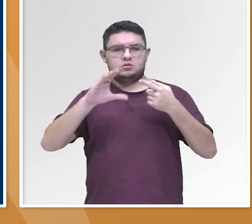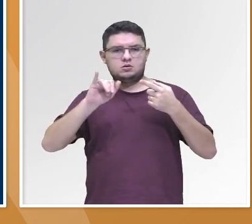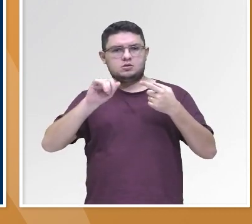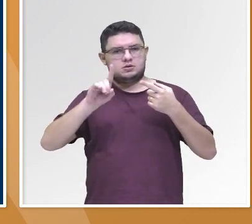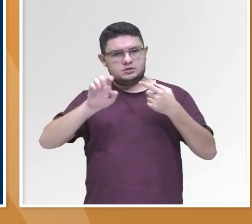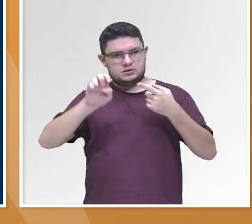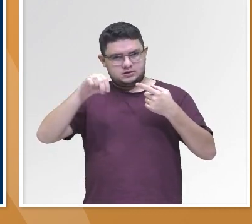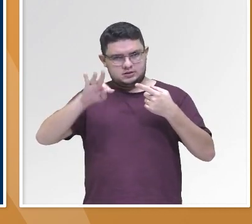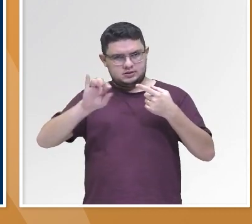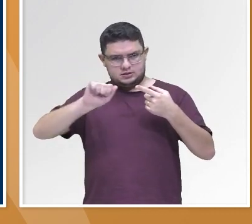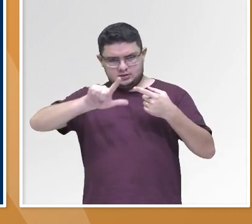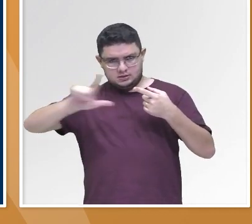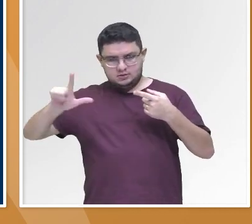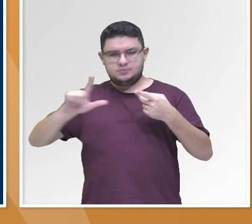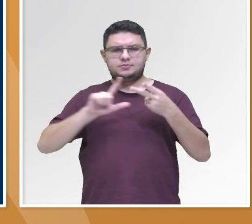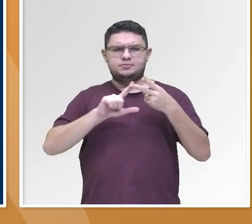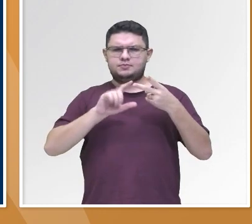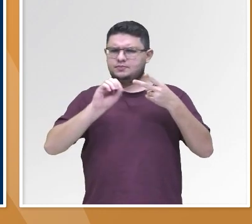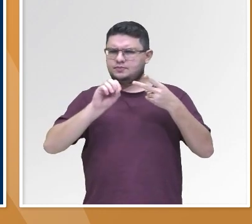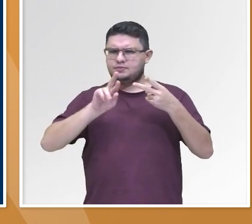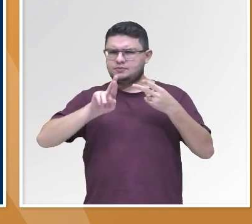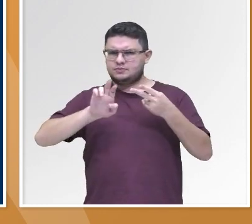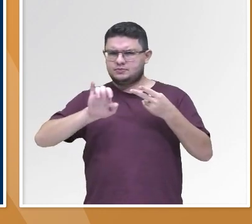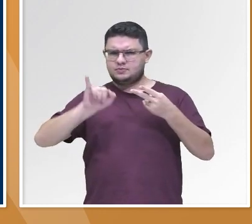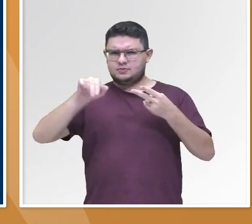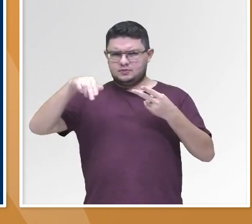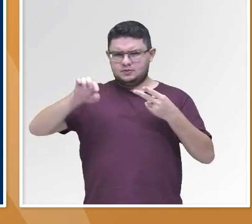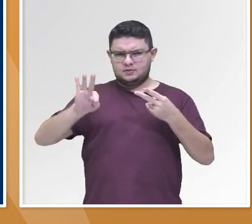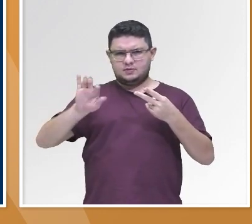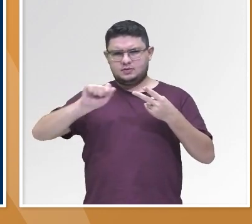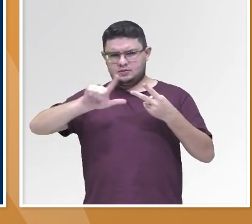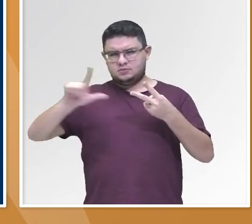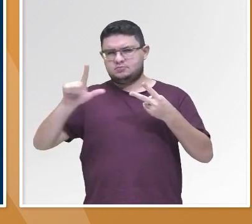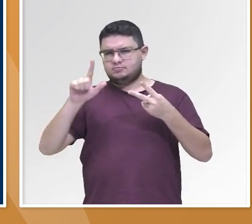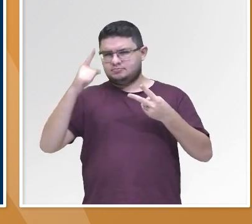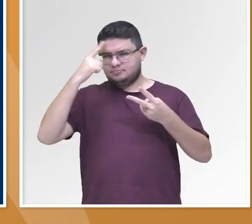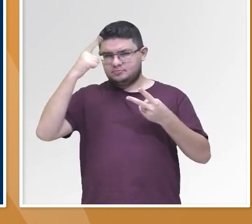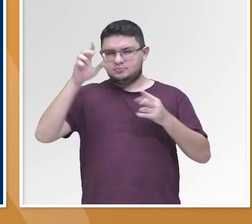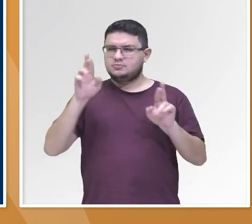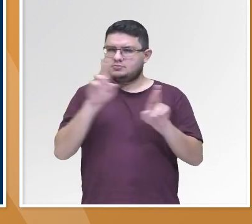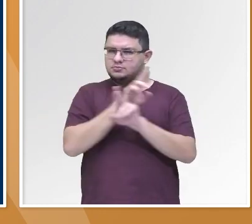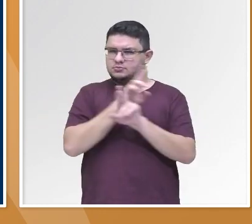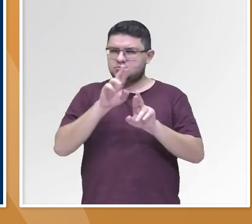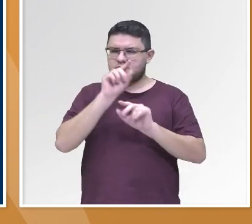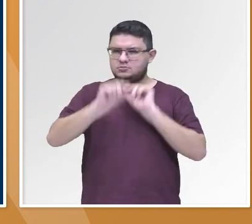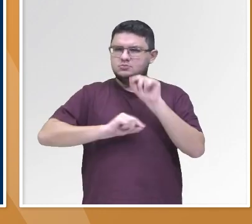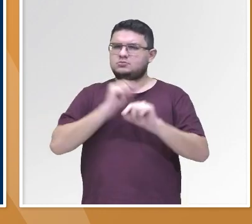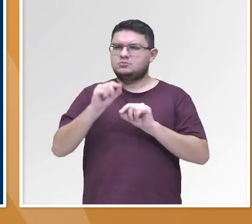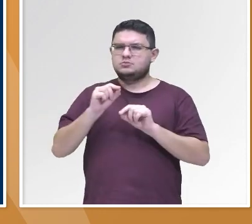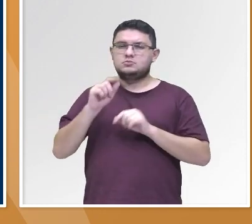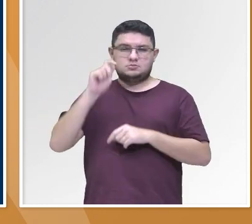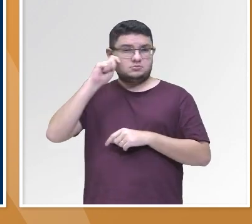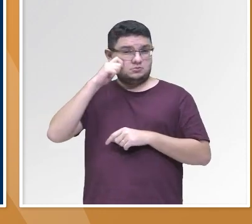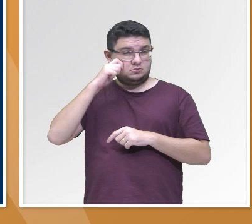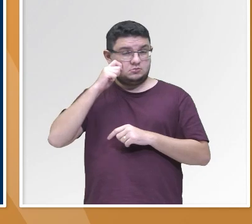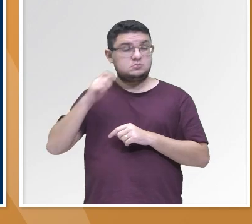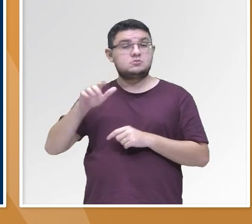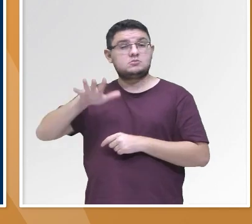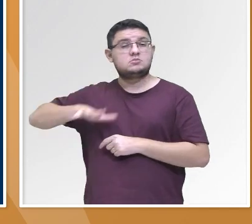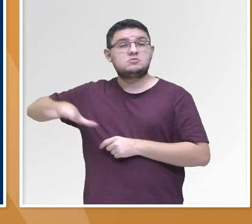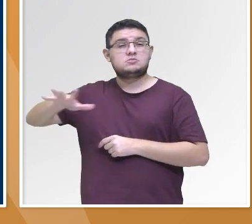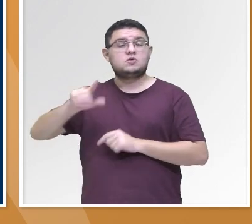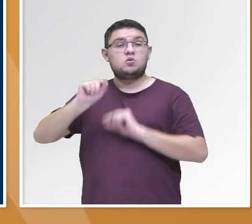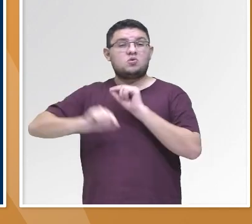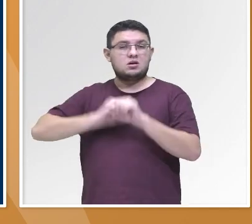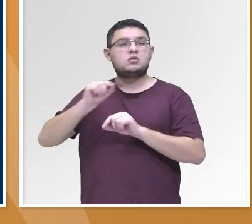tenho certeza que vocês já começaram a relacionar ao lugar de onde esses africanos vieram. Sim, do